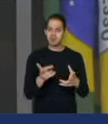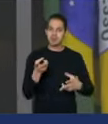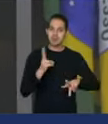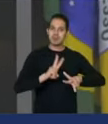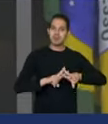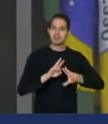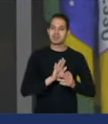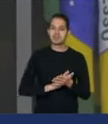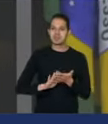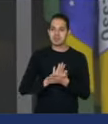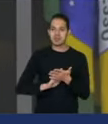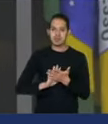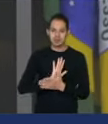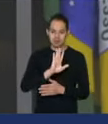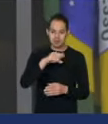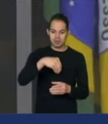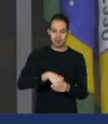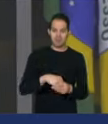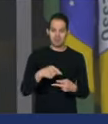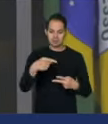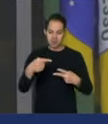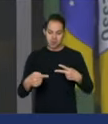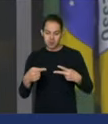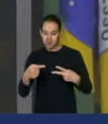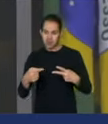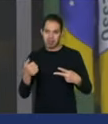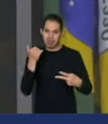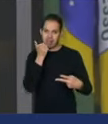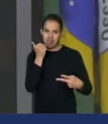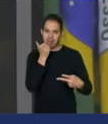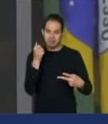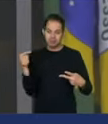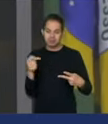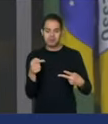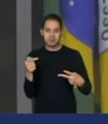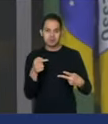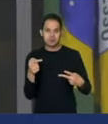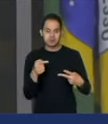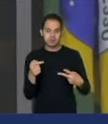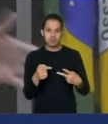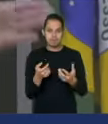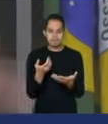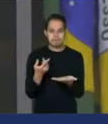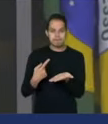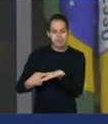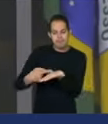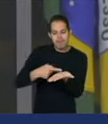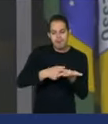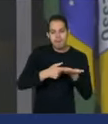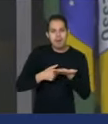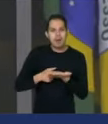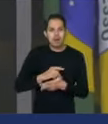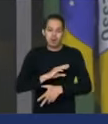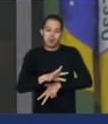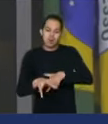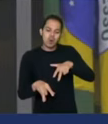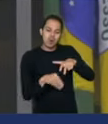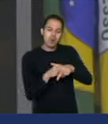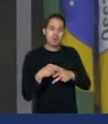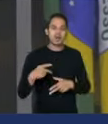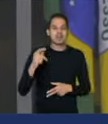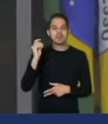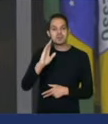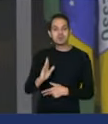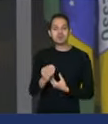englobar esses dois canalhas que saquearam a nação nos maiores esquemas de corrupção do nosso país, através do